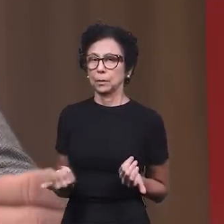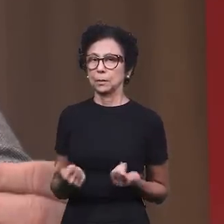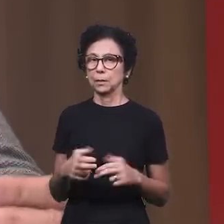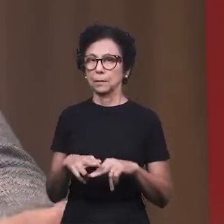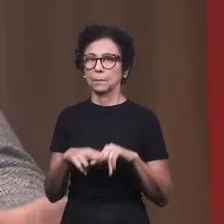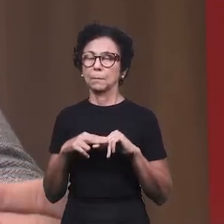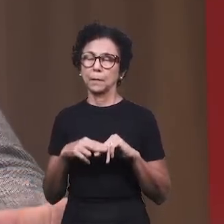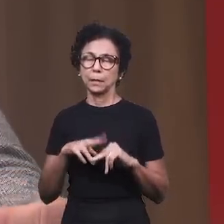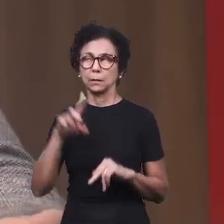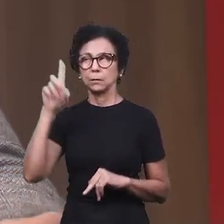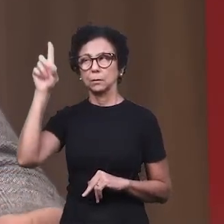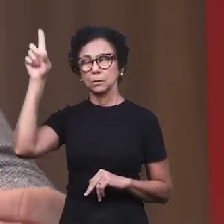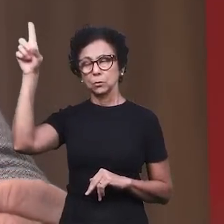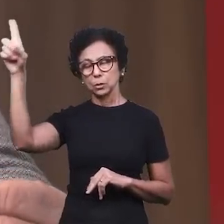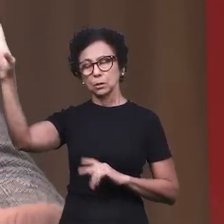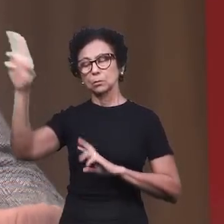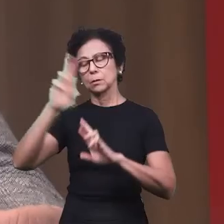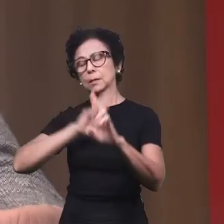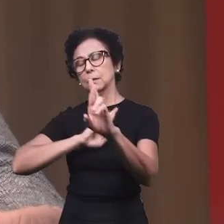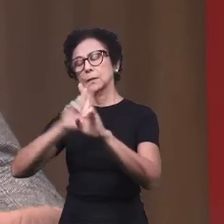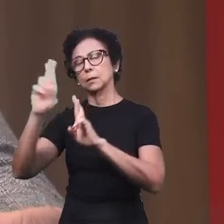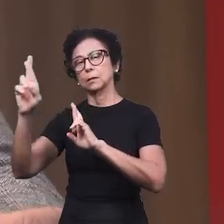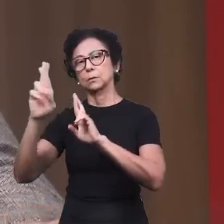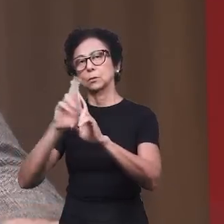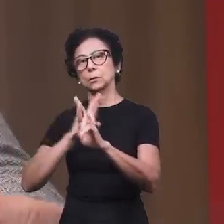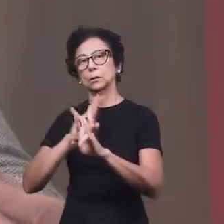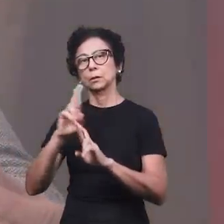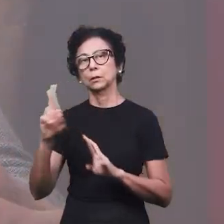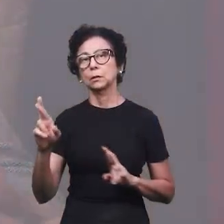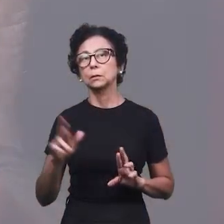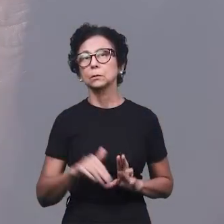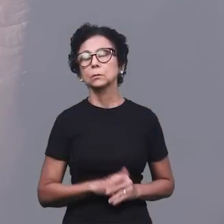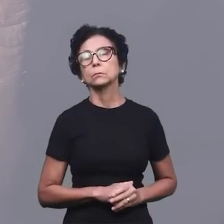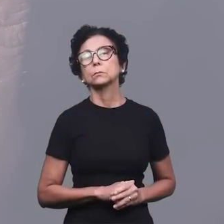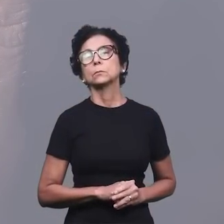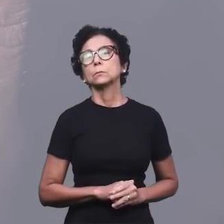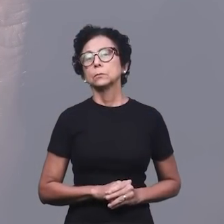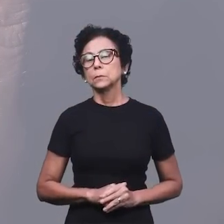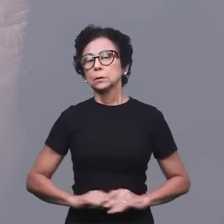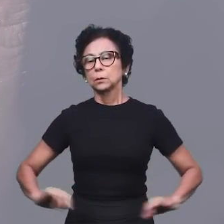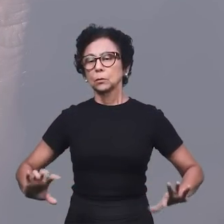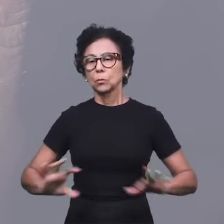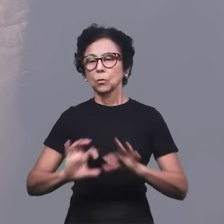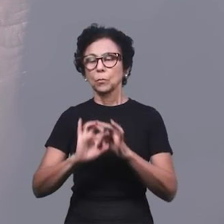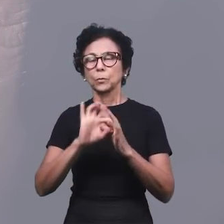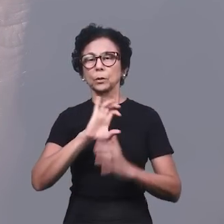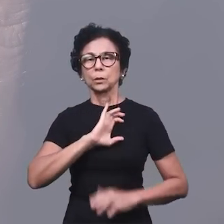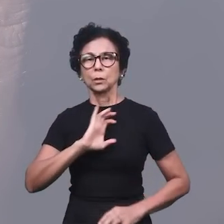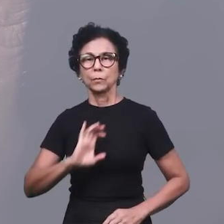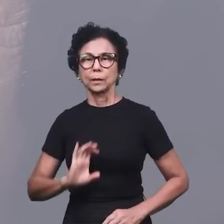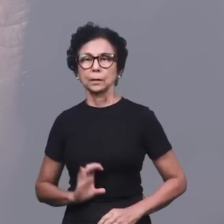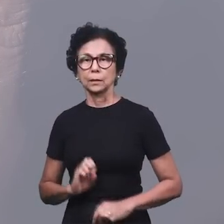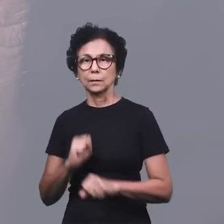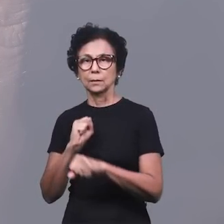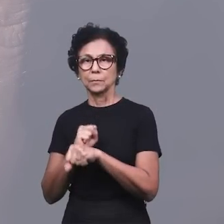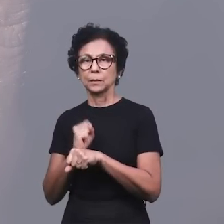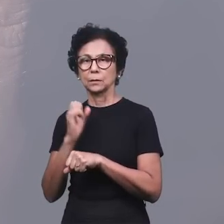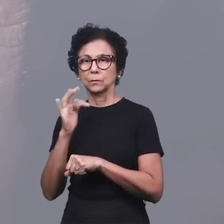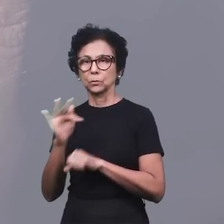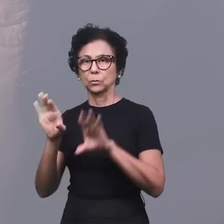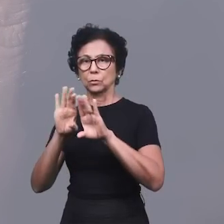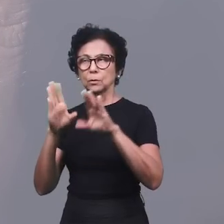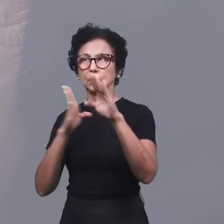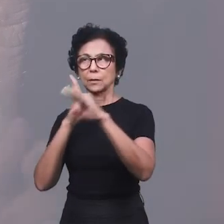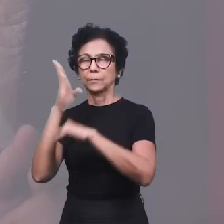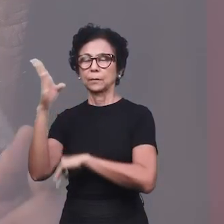estar tabernaculando conosco, que é Cristo em vós, esperança da glória.